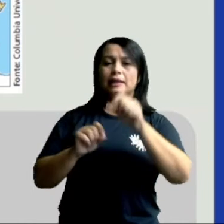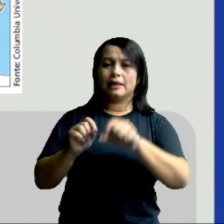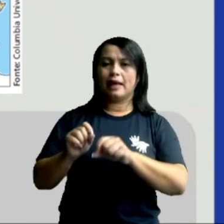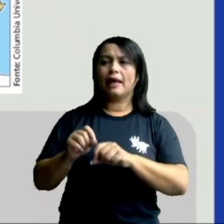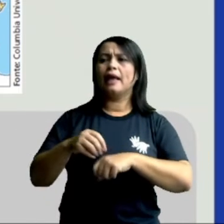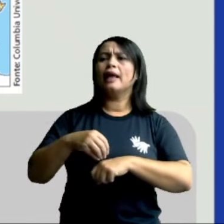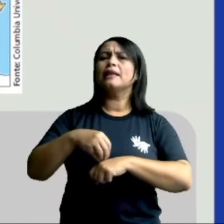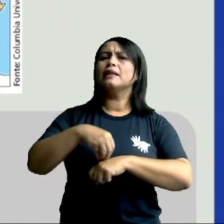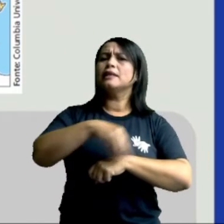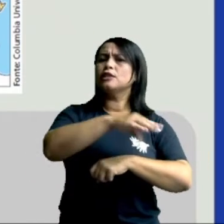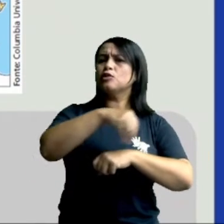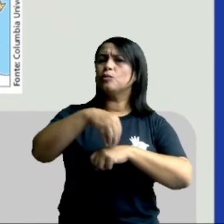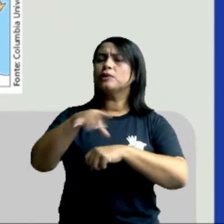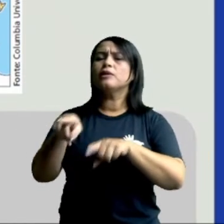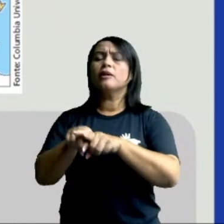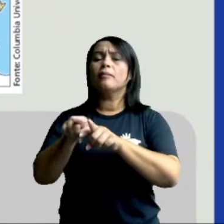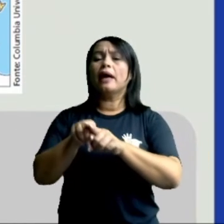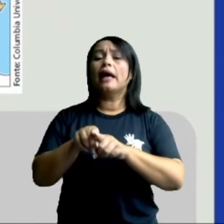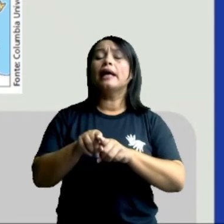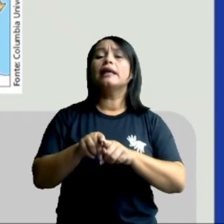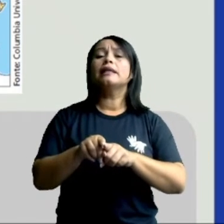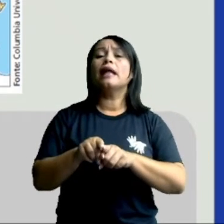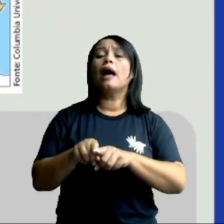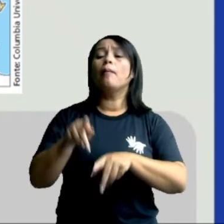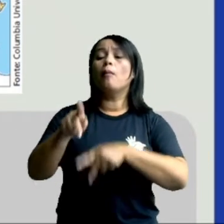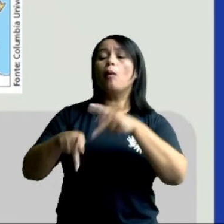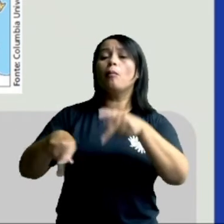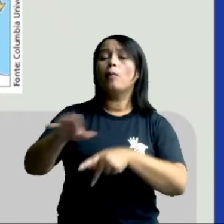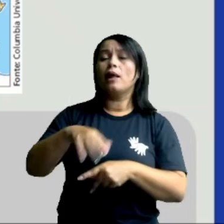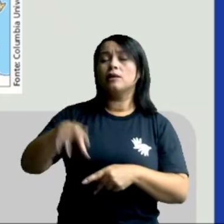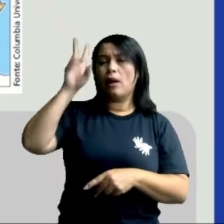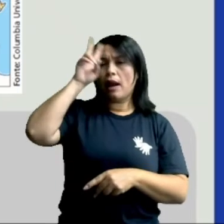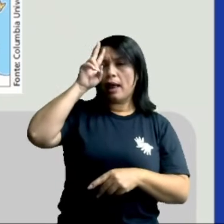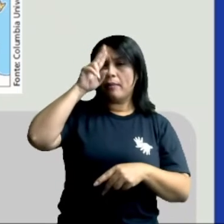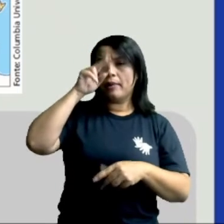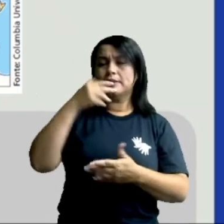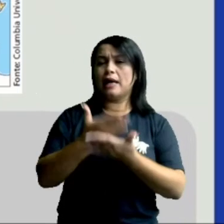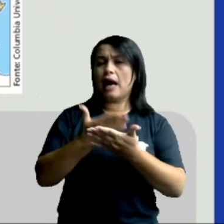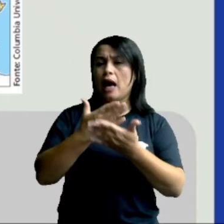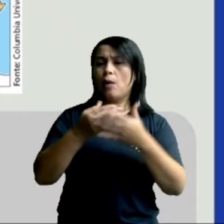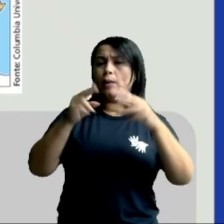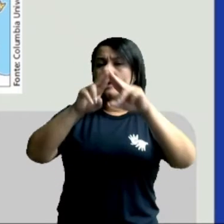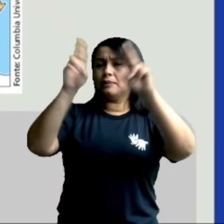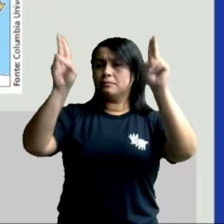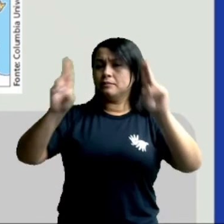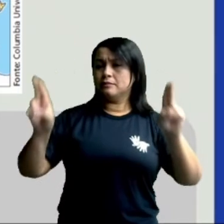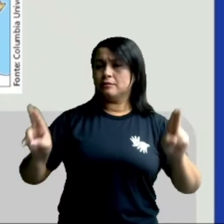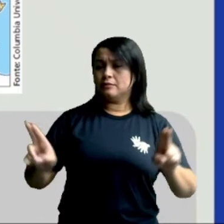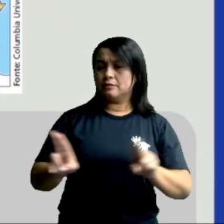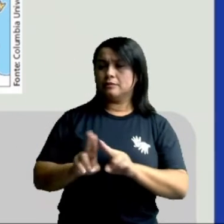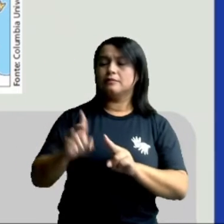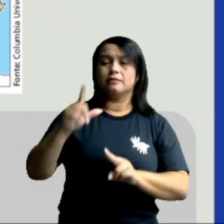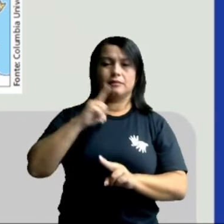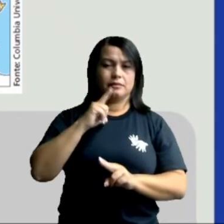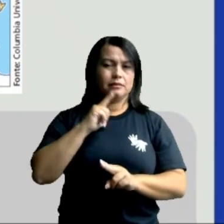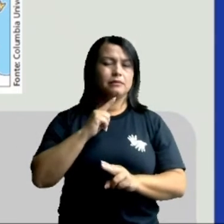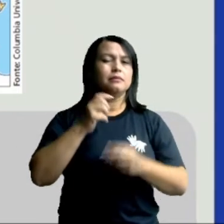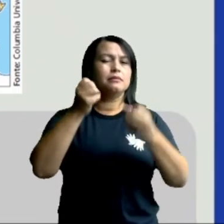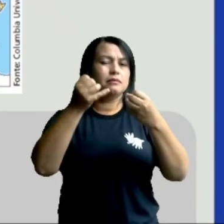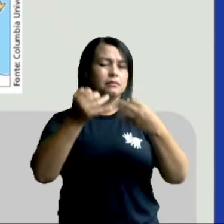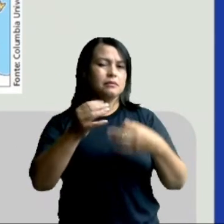mundial, certo? Isso é um mapa, lembram-se da aula de mapas que a gente teve aqui? A gente teve a aula